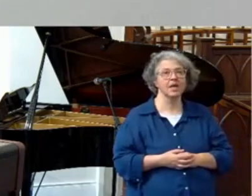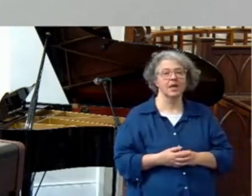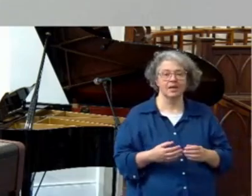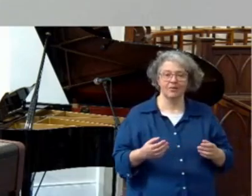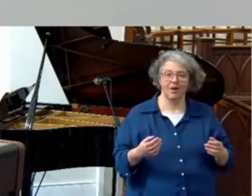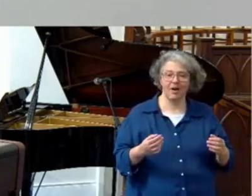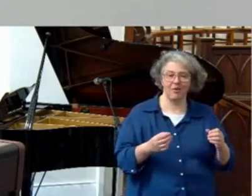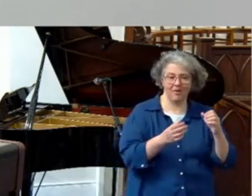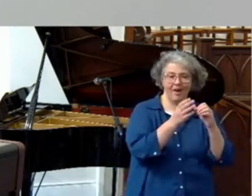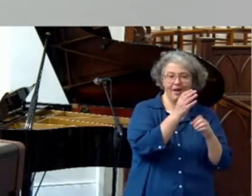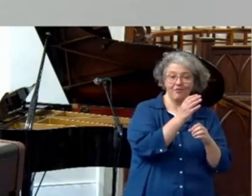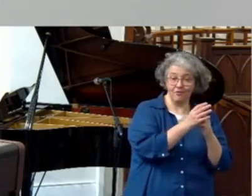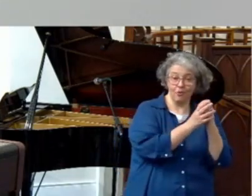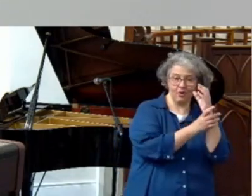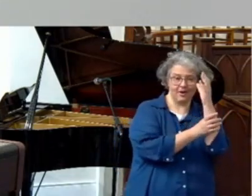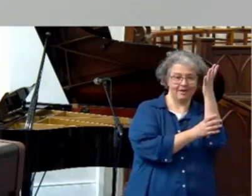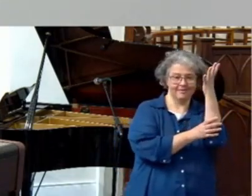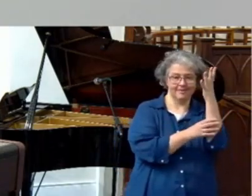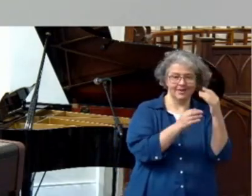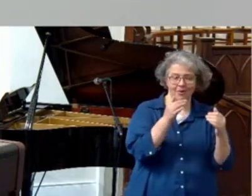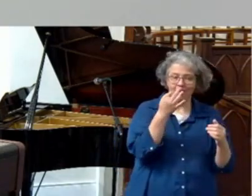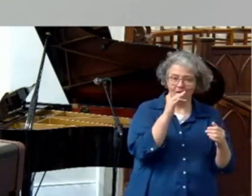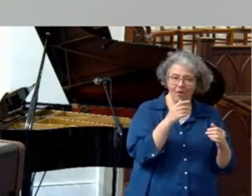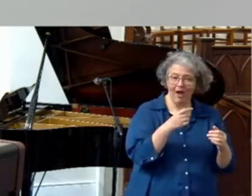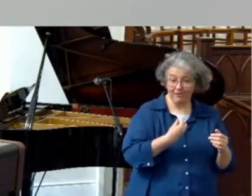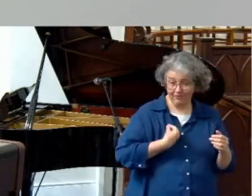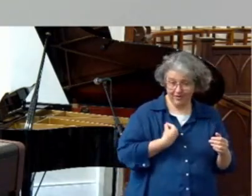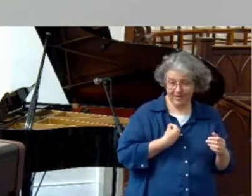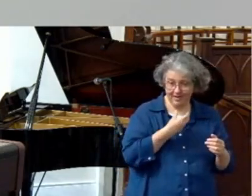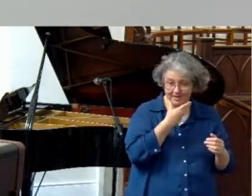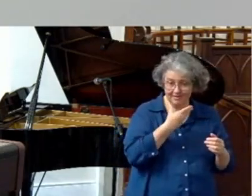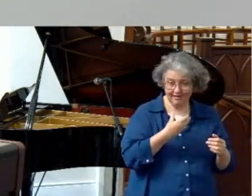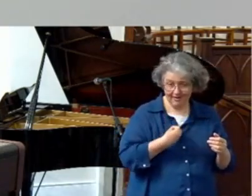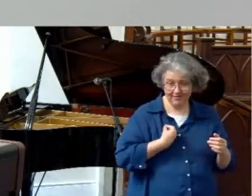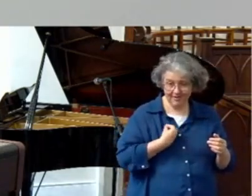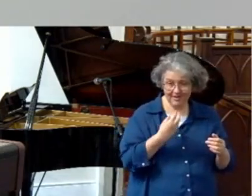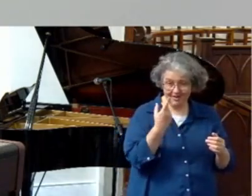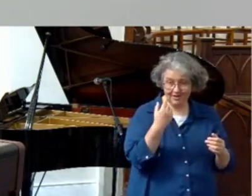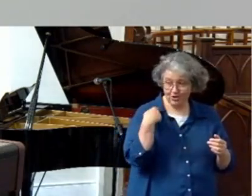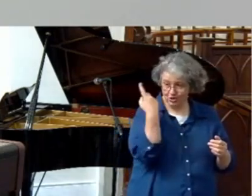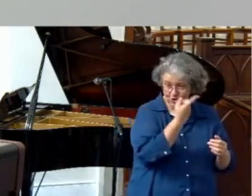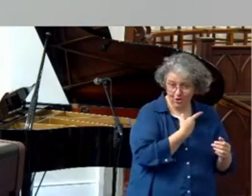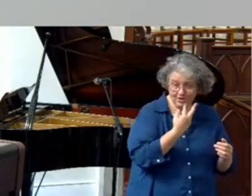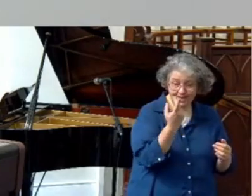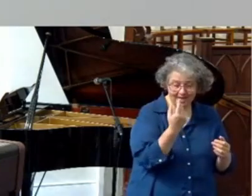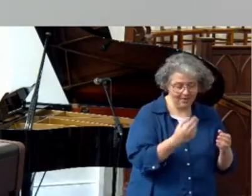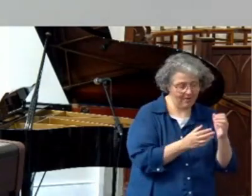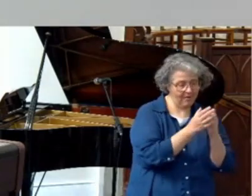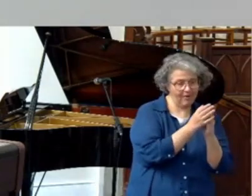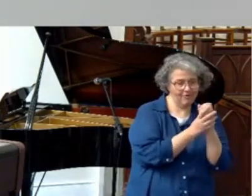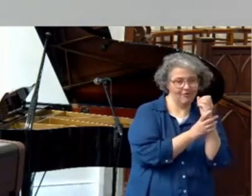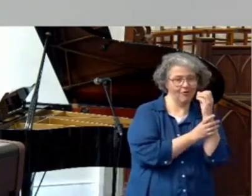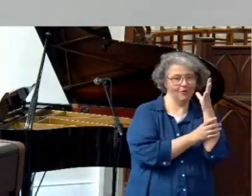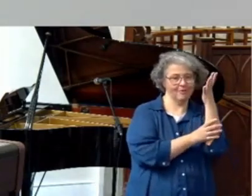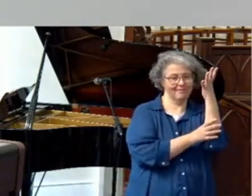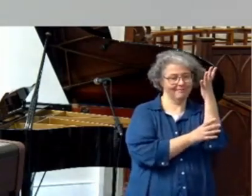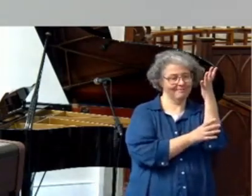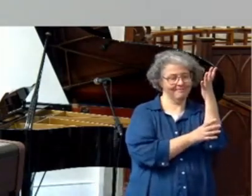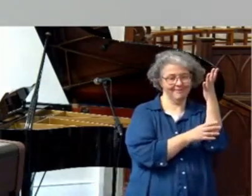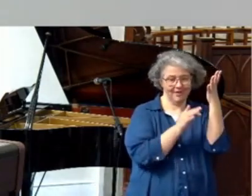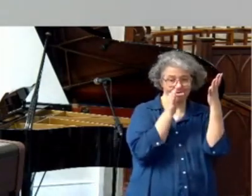é assim que ele floresce. Eu tenho estudado alguns homens que têm sido muito